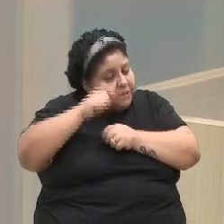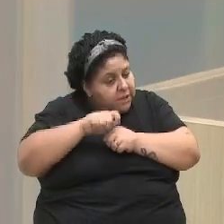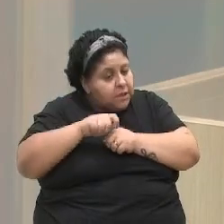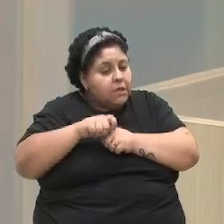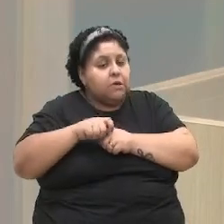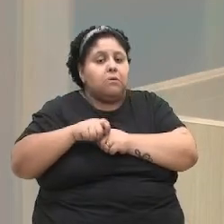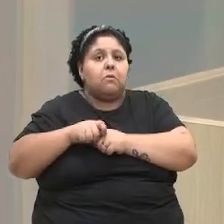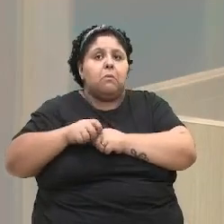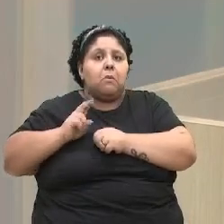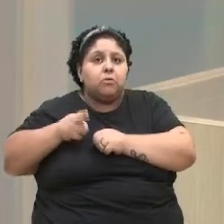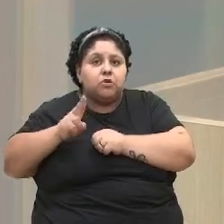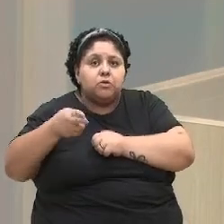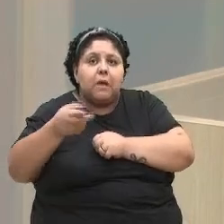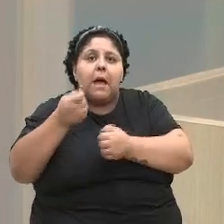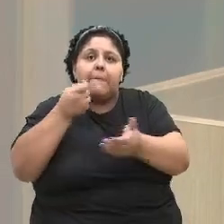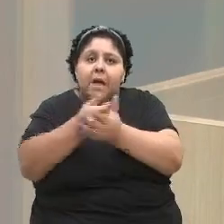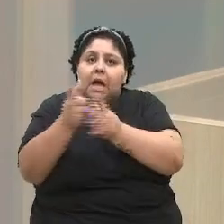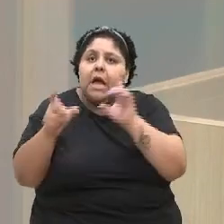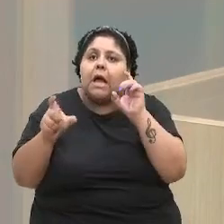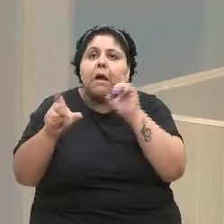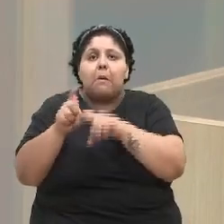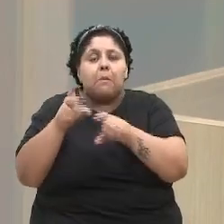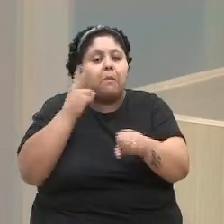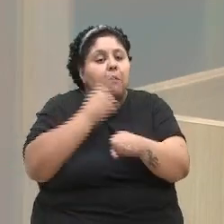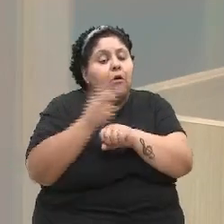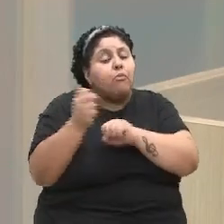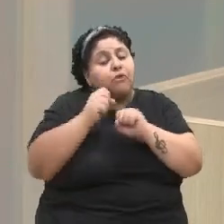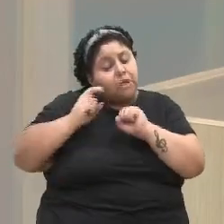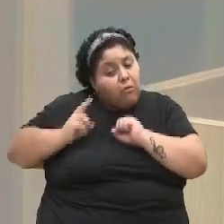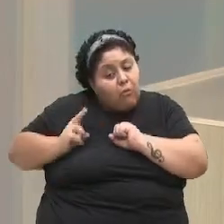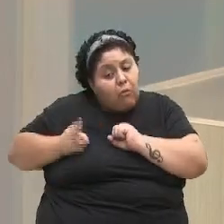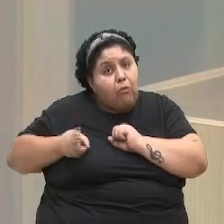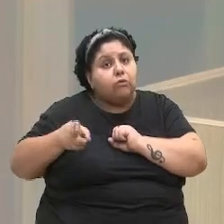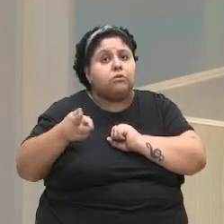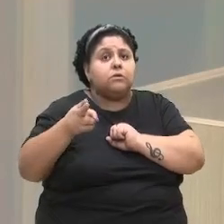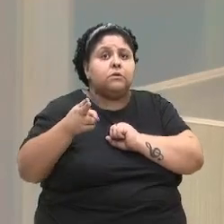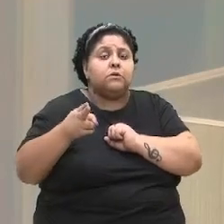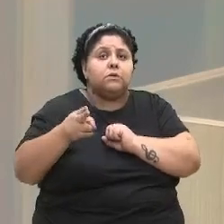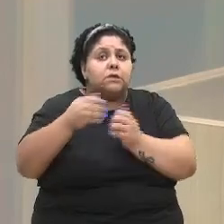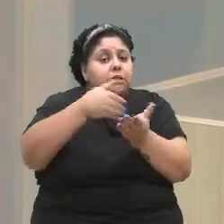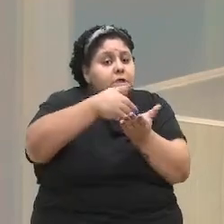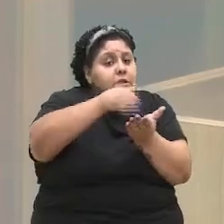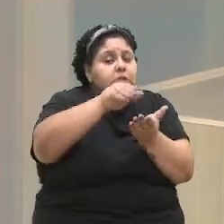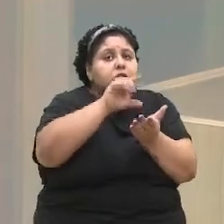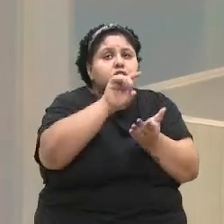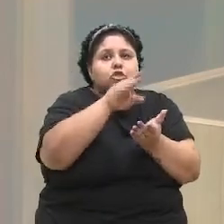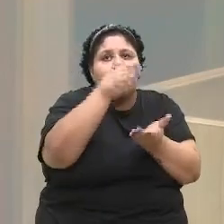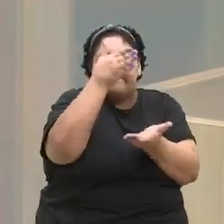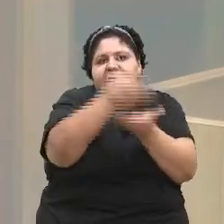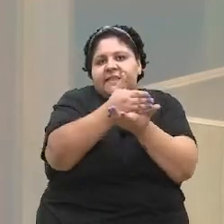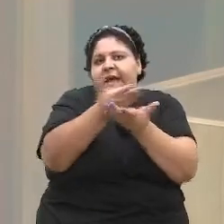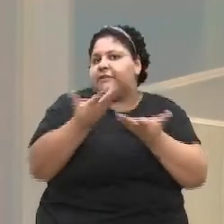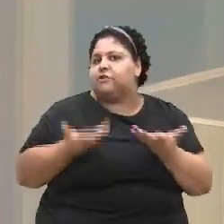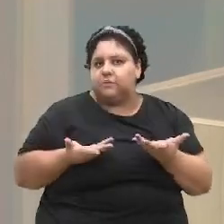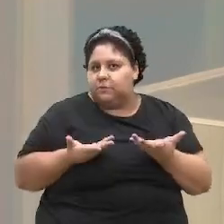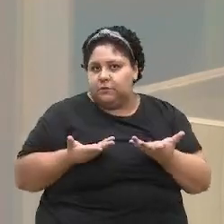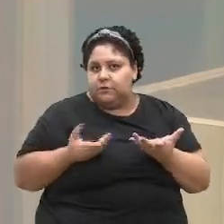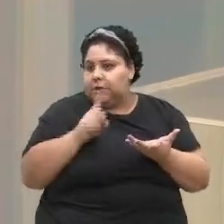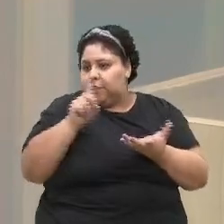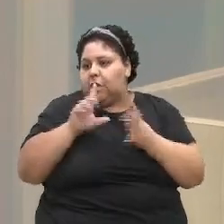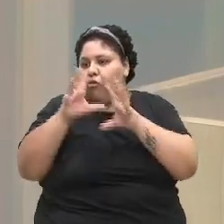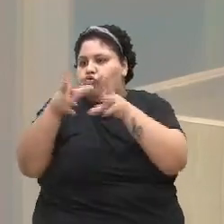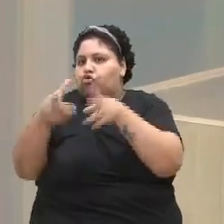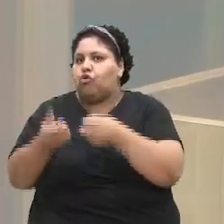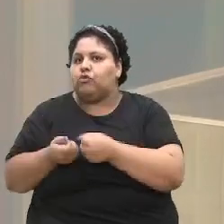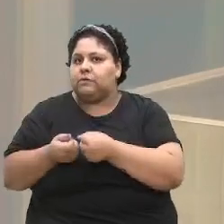os bancos e poderiam talvez continuar e talvez demitir só a metade em vez de demitir todos aqueles